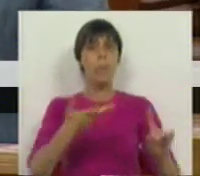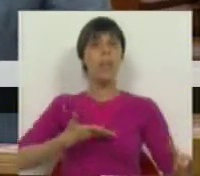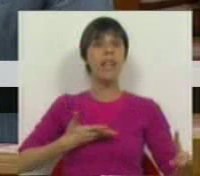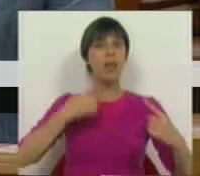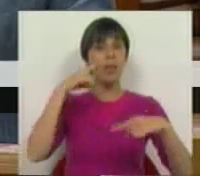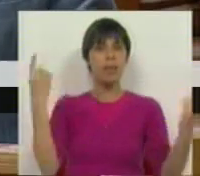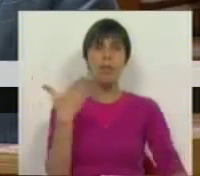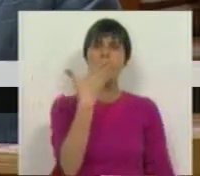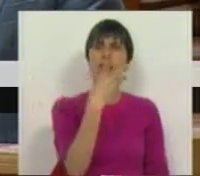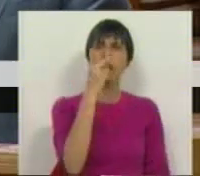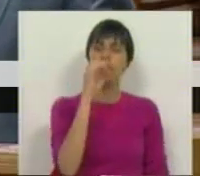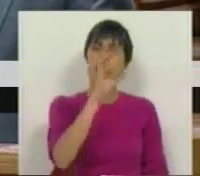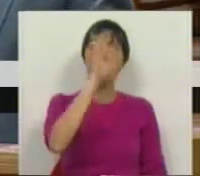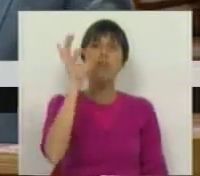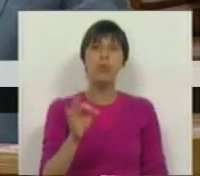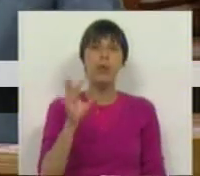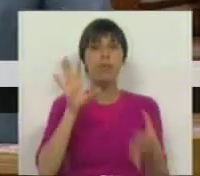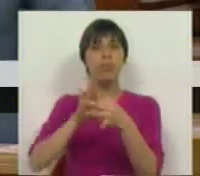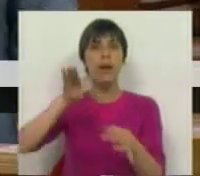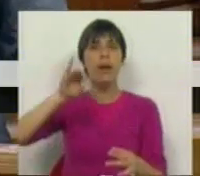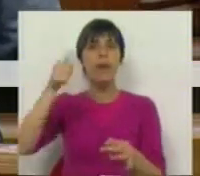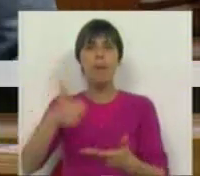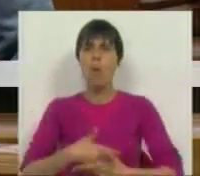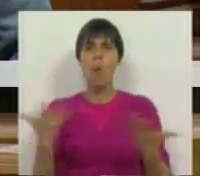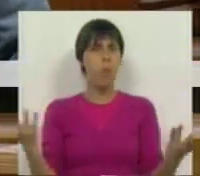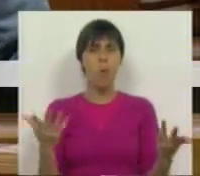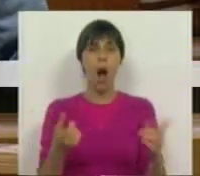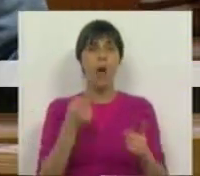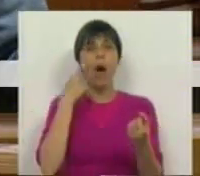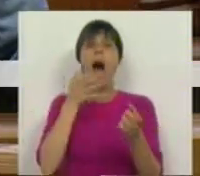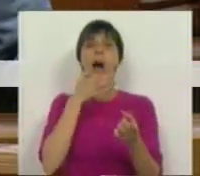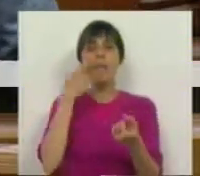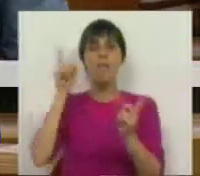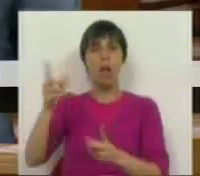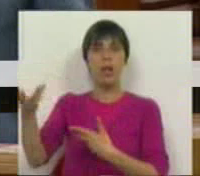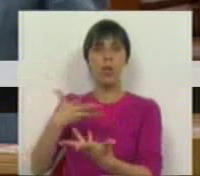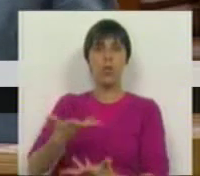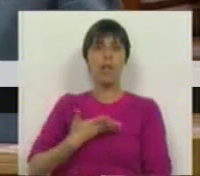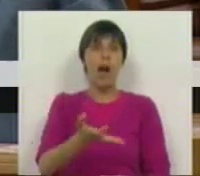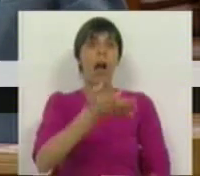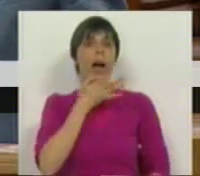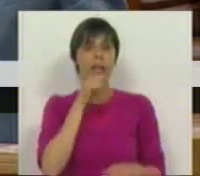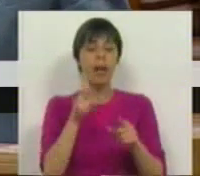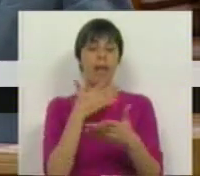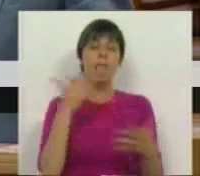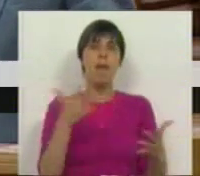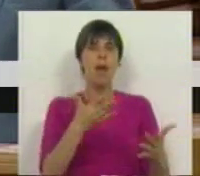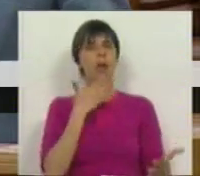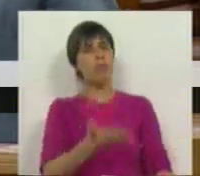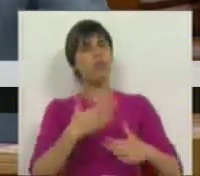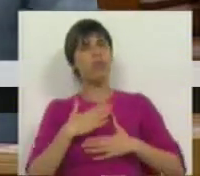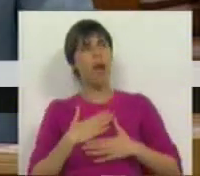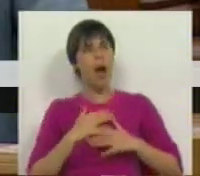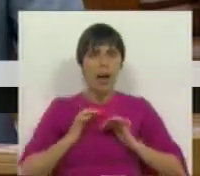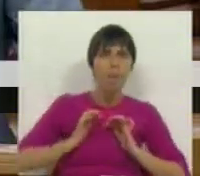dívida pública nos 130% do PIB, não há saída que não pela renegociação da dívida. Esta é a maioria que nos atira